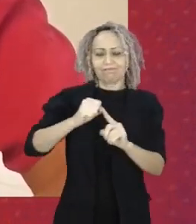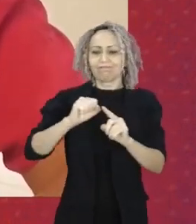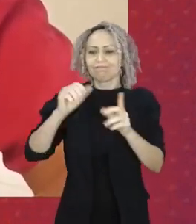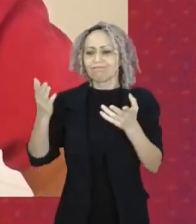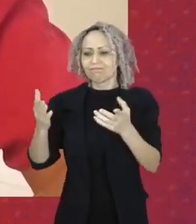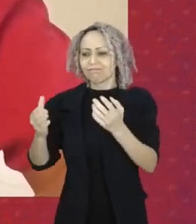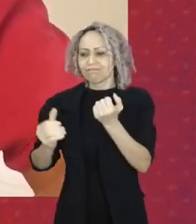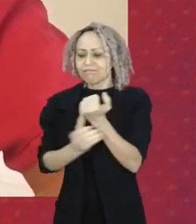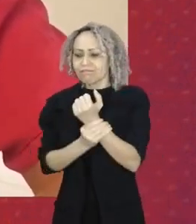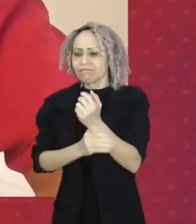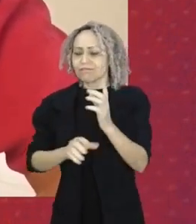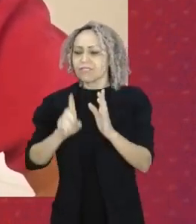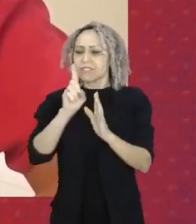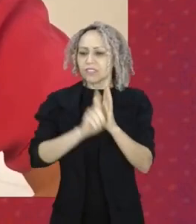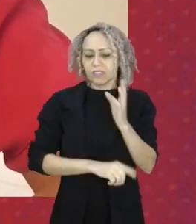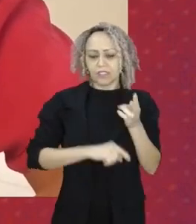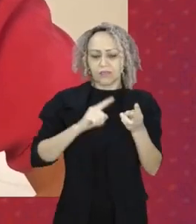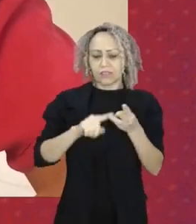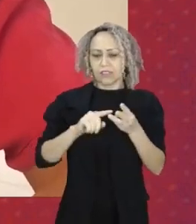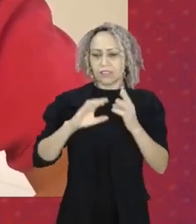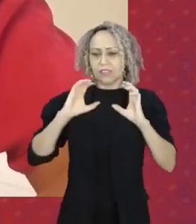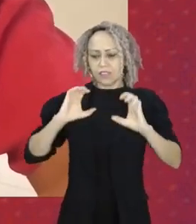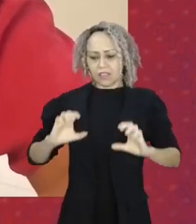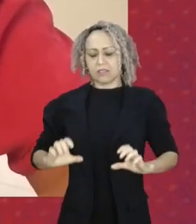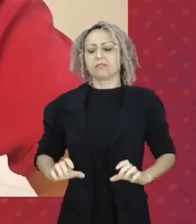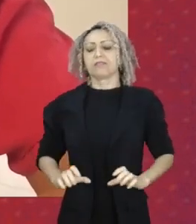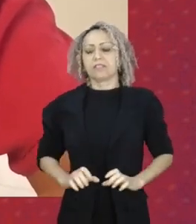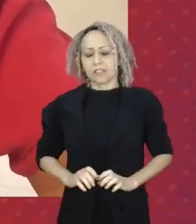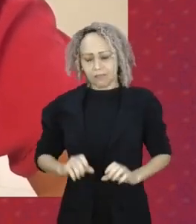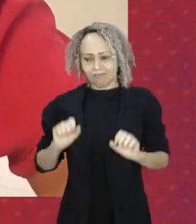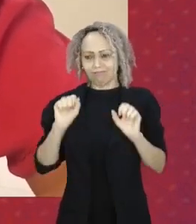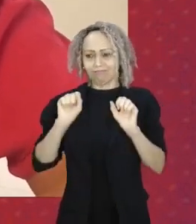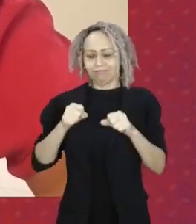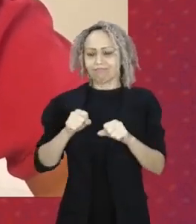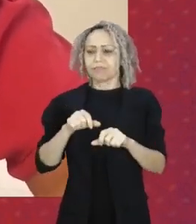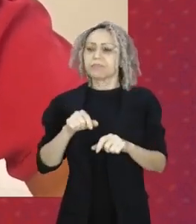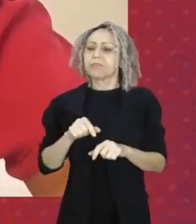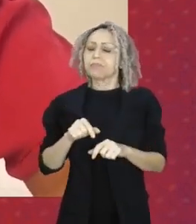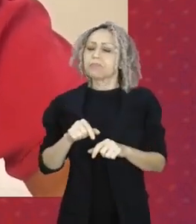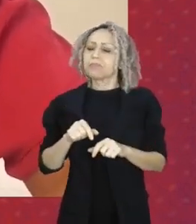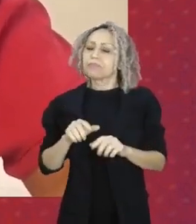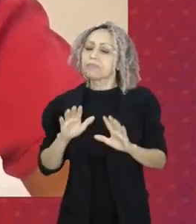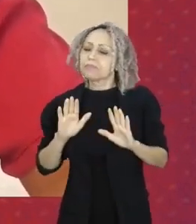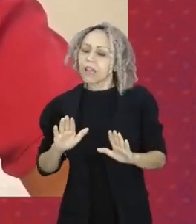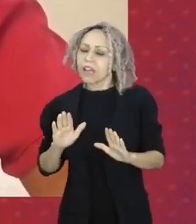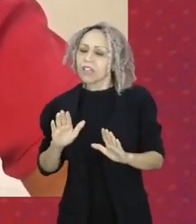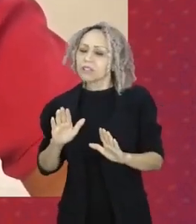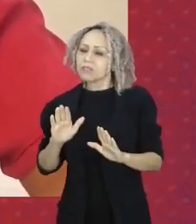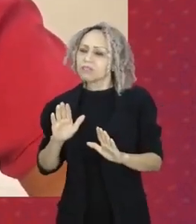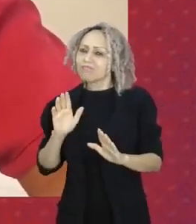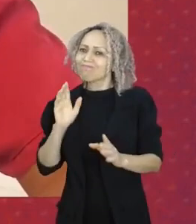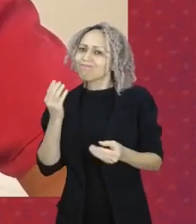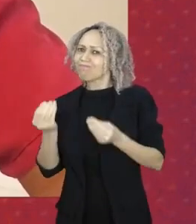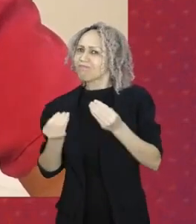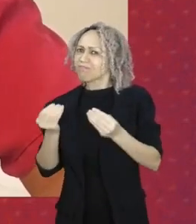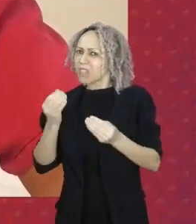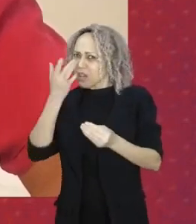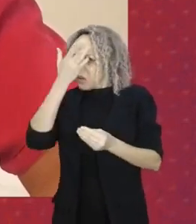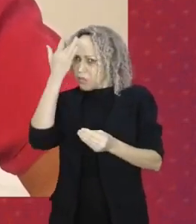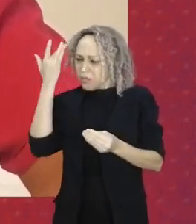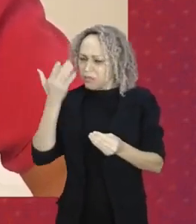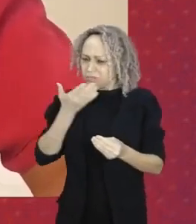de direitos e de cidadania. Todavia, no que se refere às pessoas com